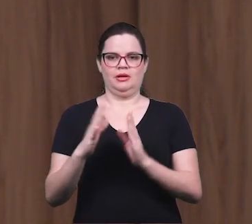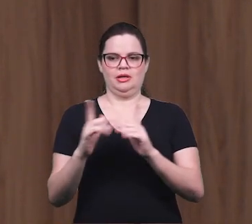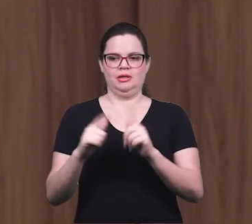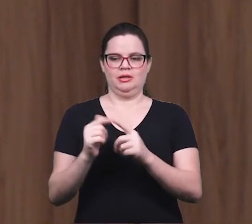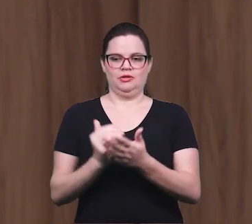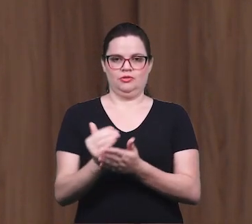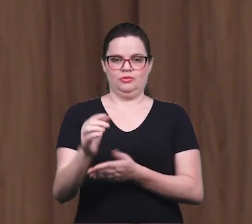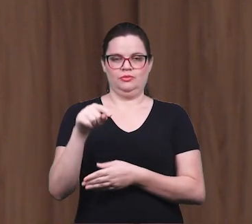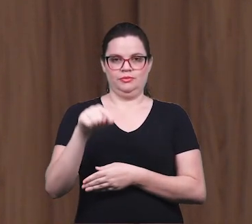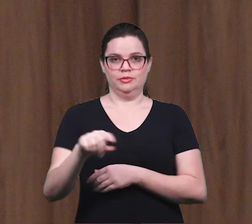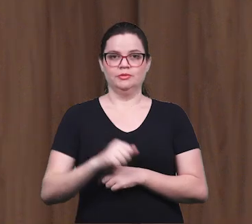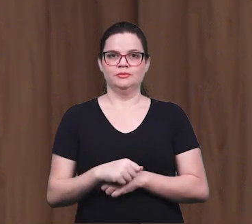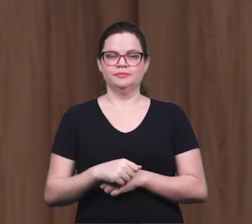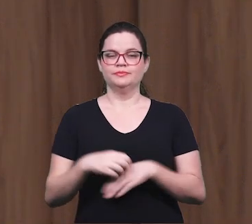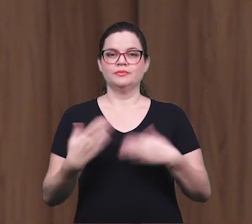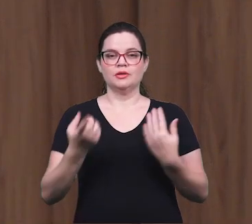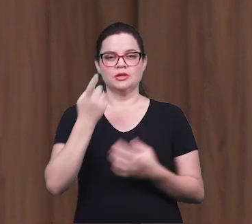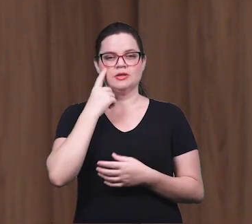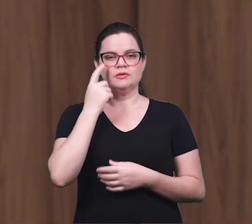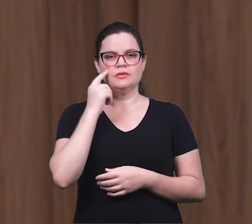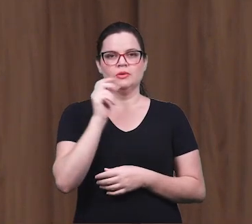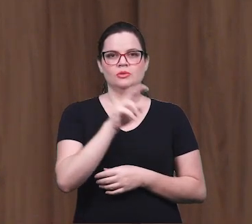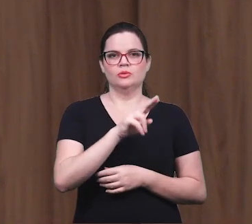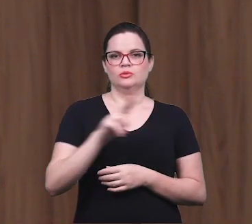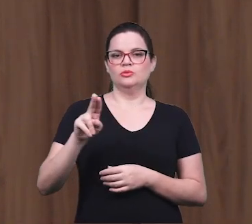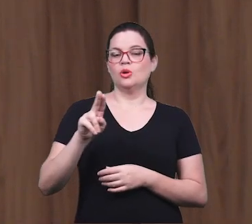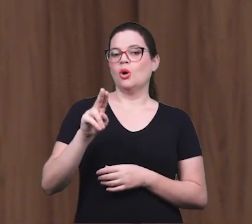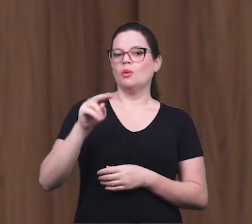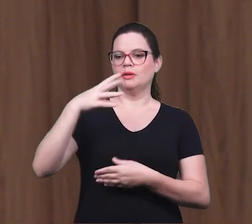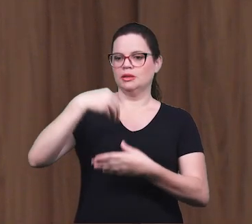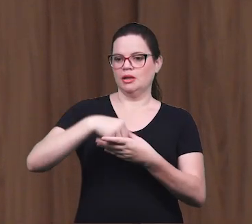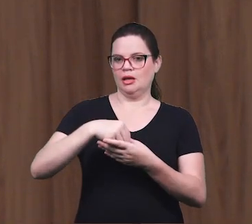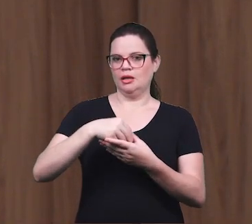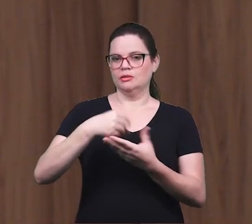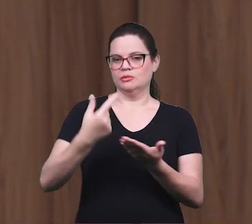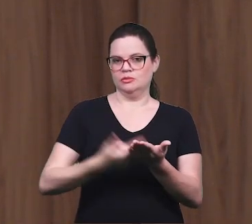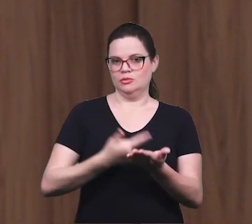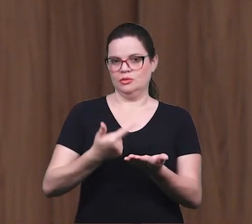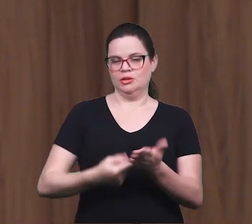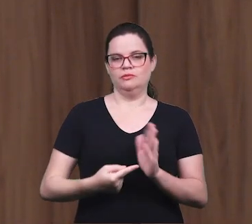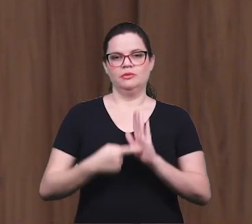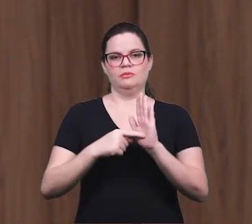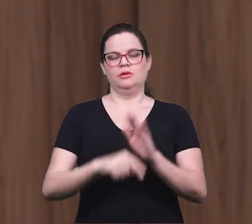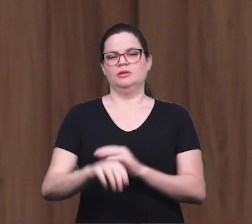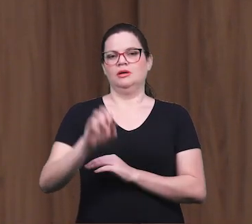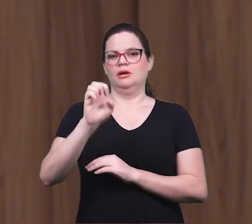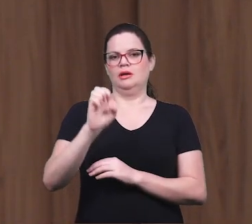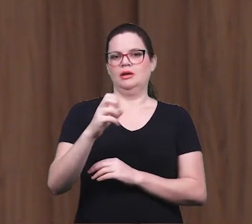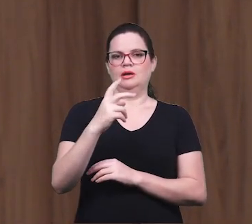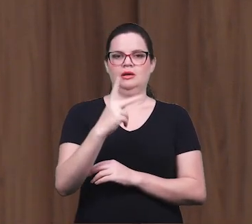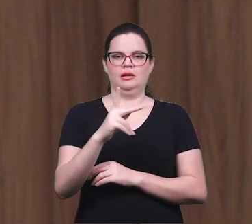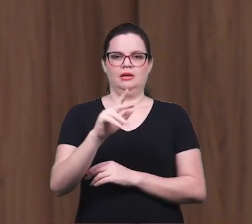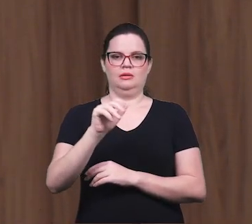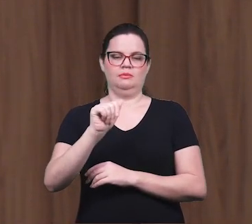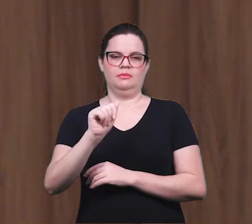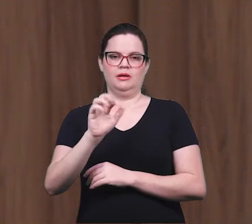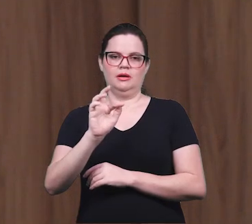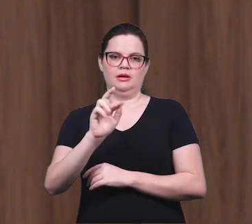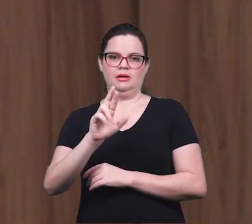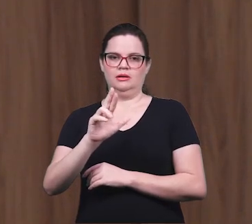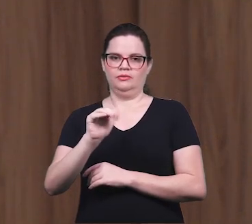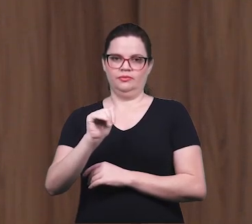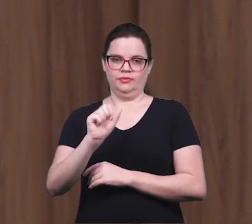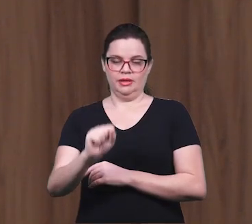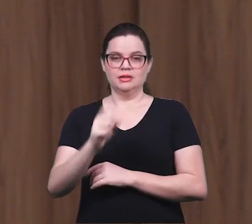um nome importante, que é o nome de Epáfras. Vamos, então, mencionar o texto